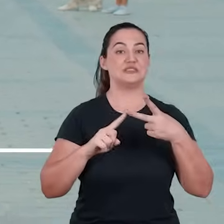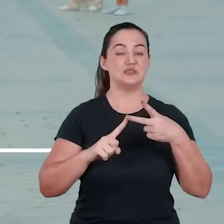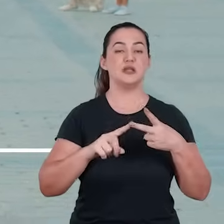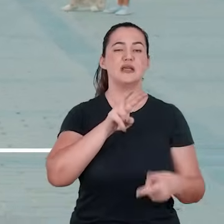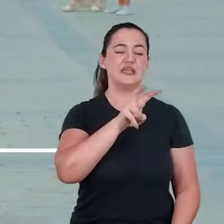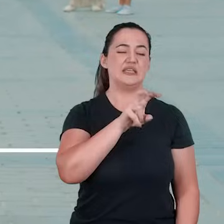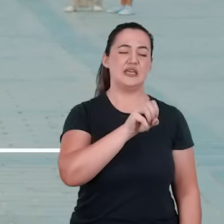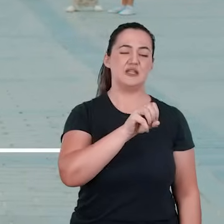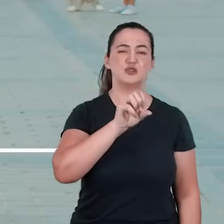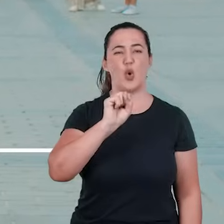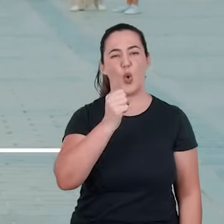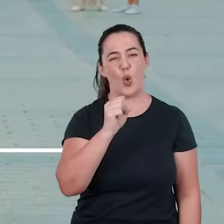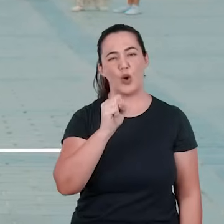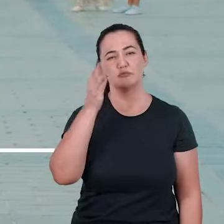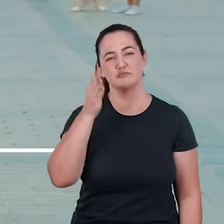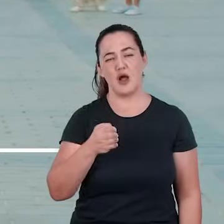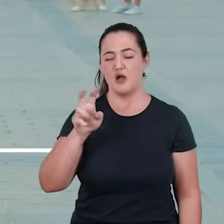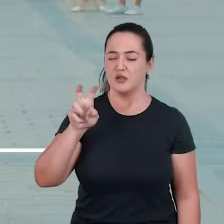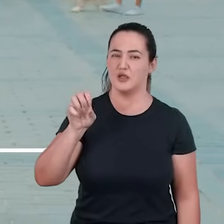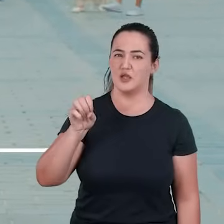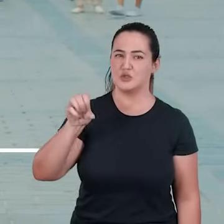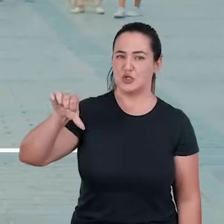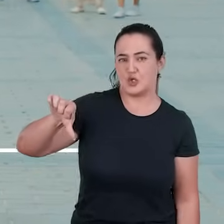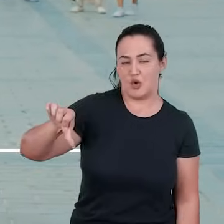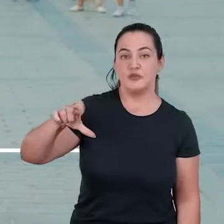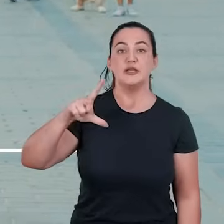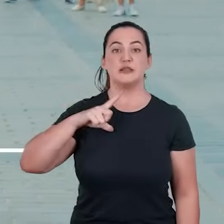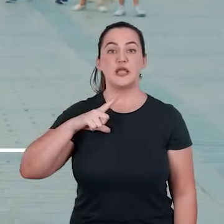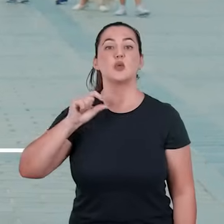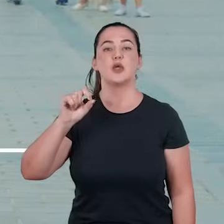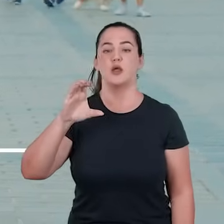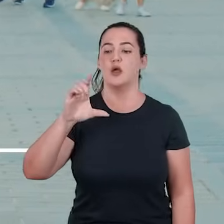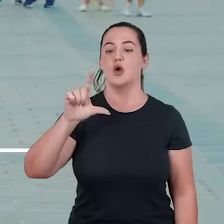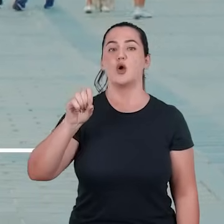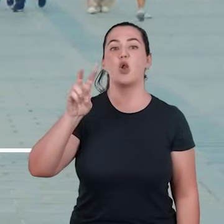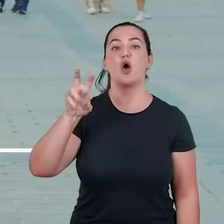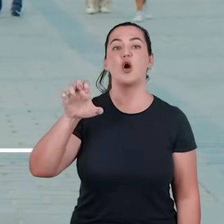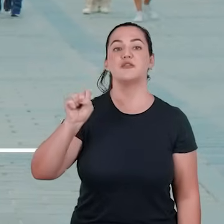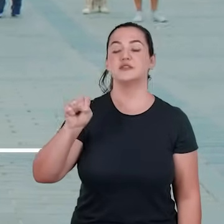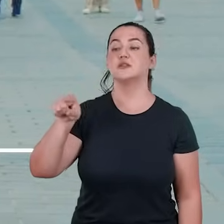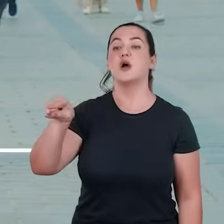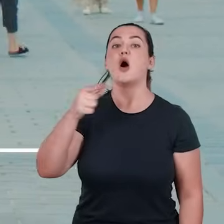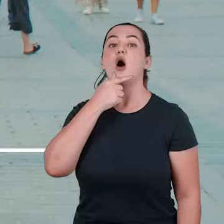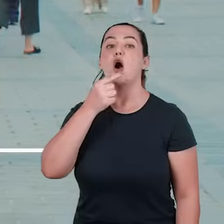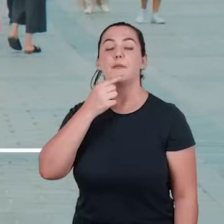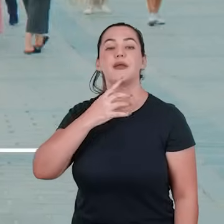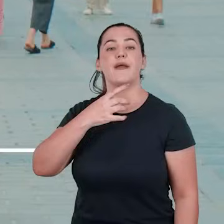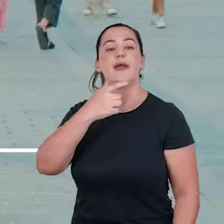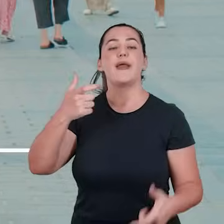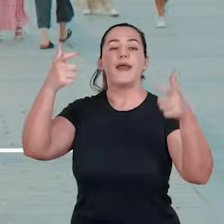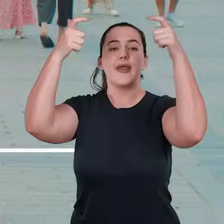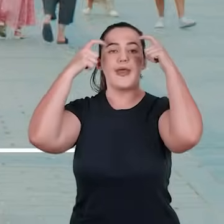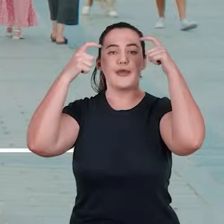508 ou 509 depois de Cristo, a conversão de Clovis, rei dos francos. E Clovis, então, traz para